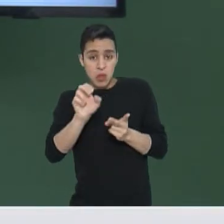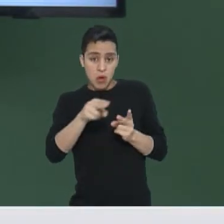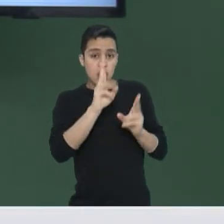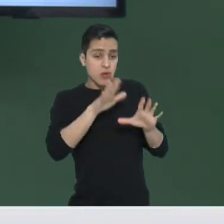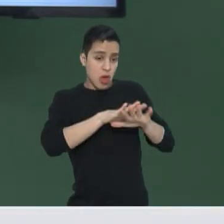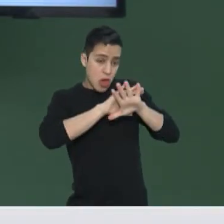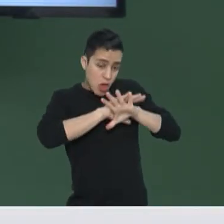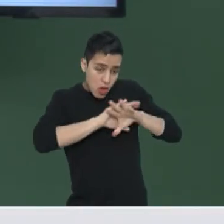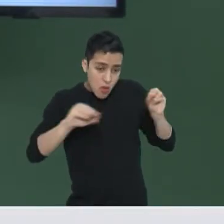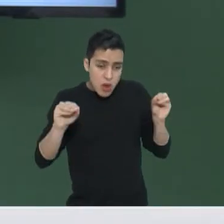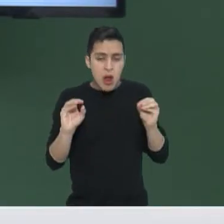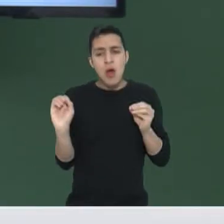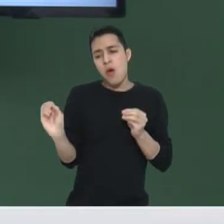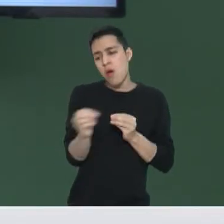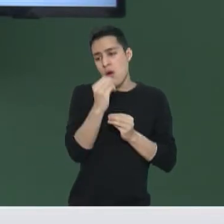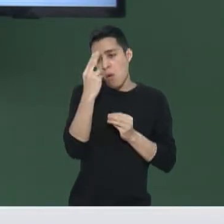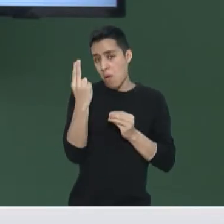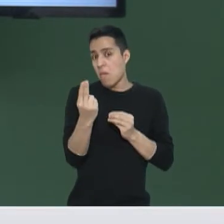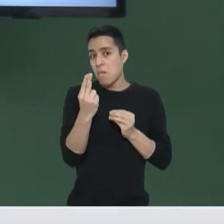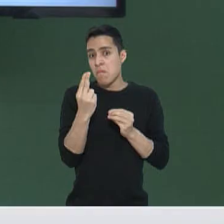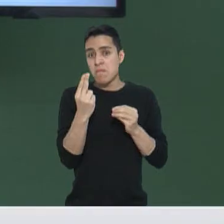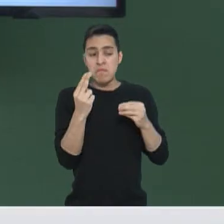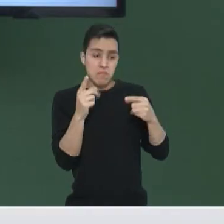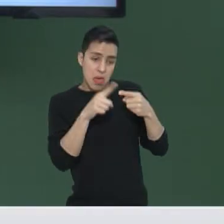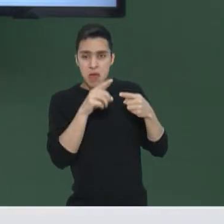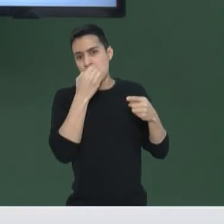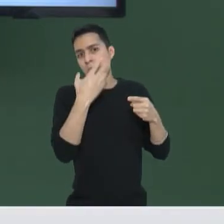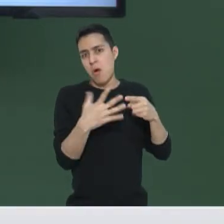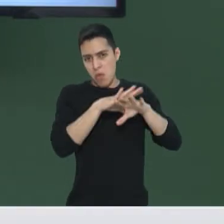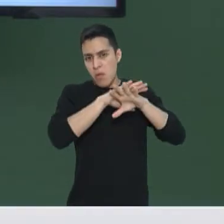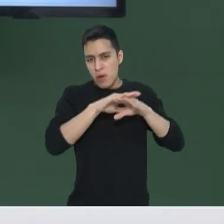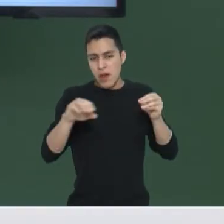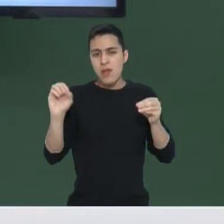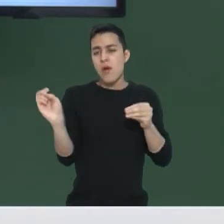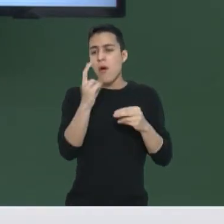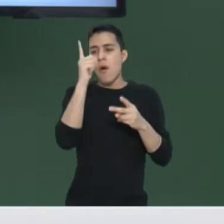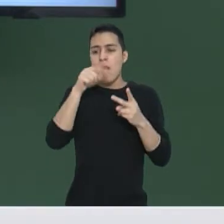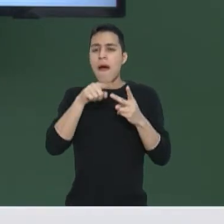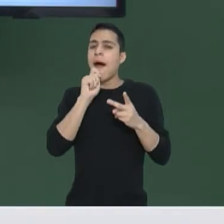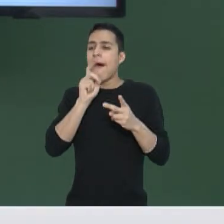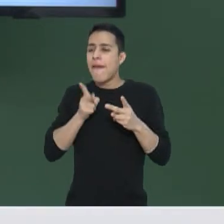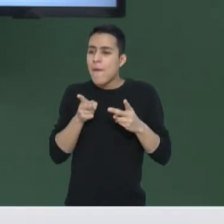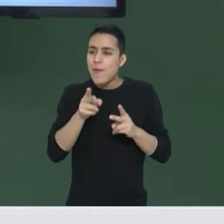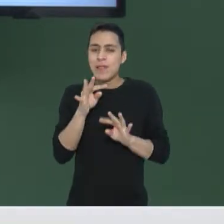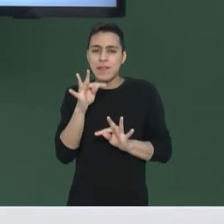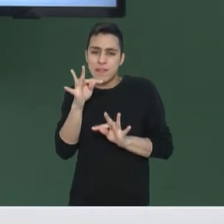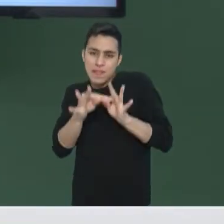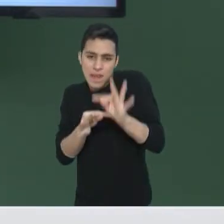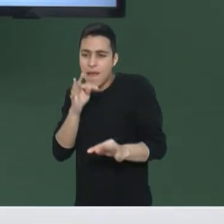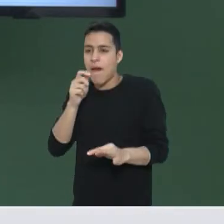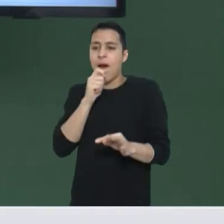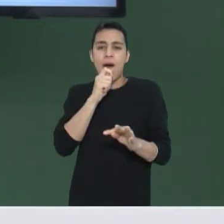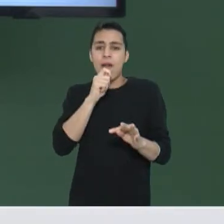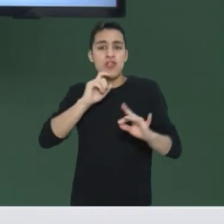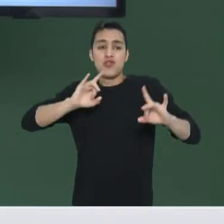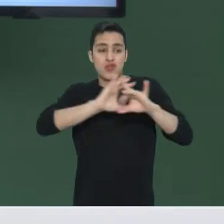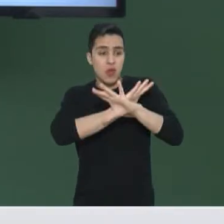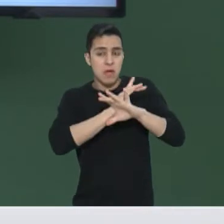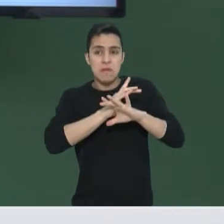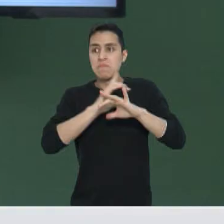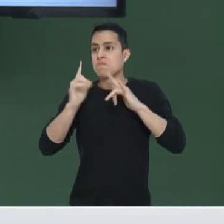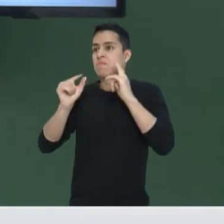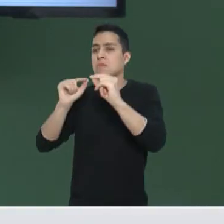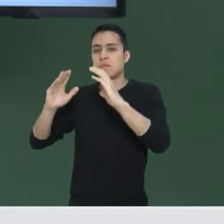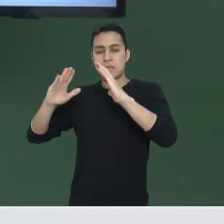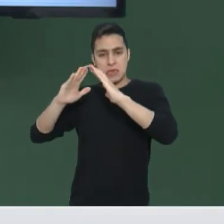elas estão curadas, e isso é muito bom, ou elas estão em tratamento, não foram liberadas ainda pelo Ministério